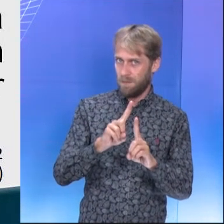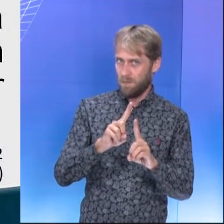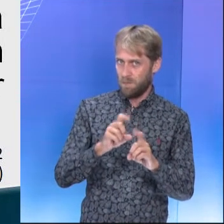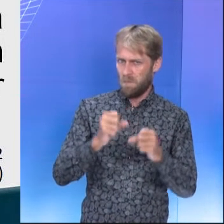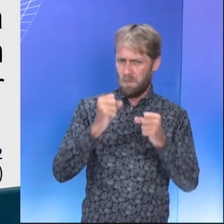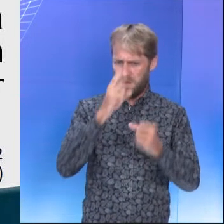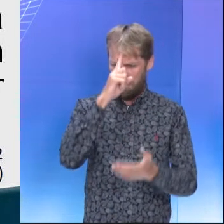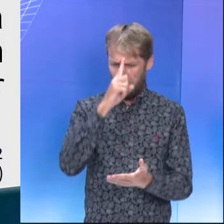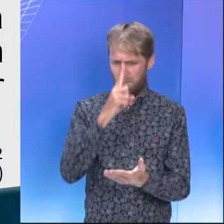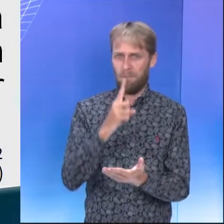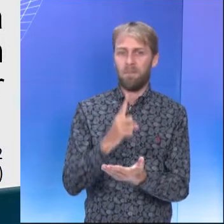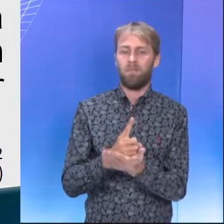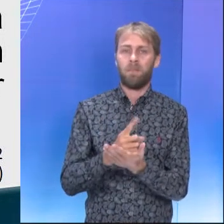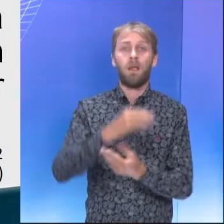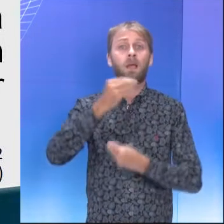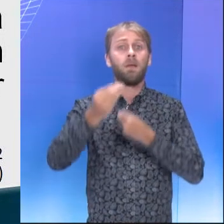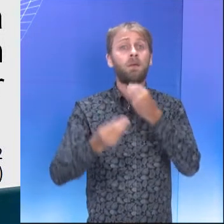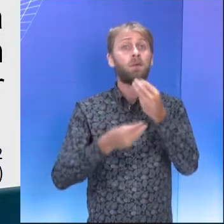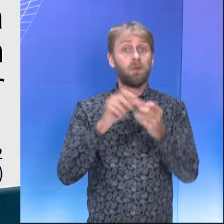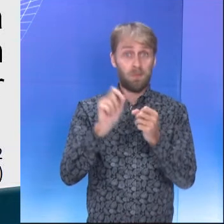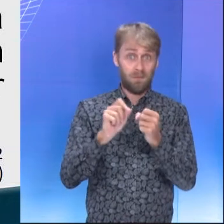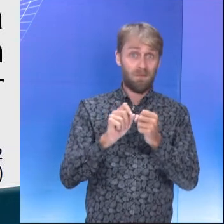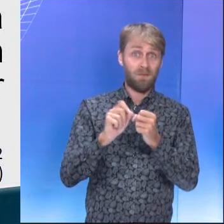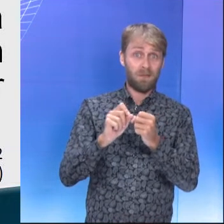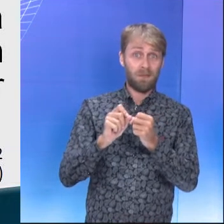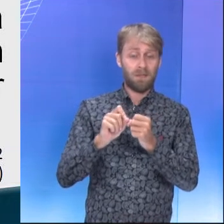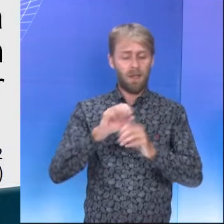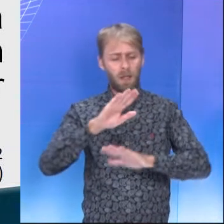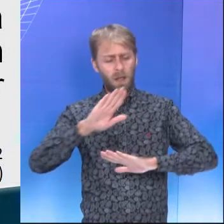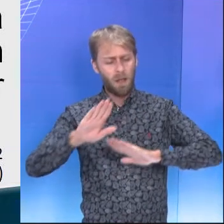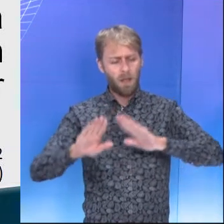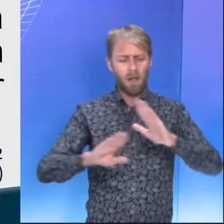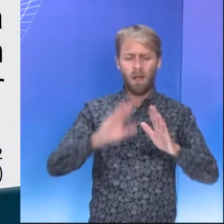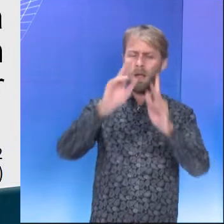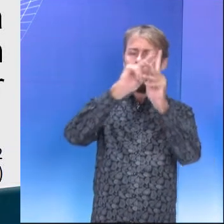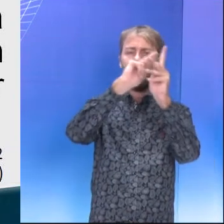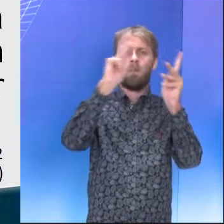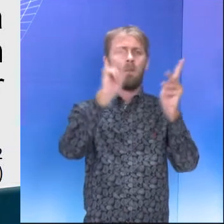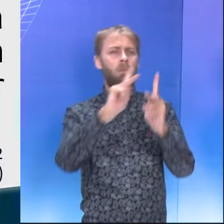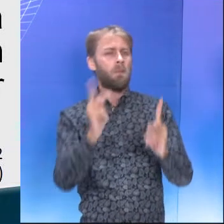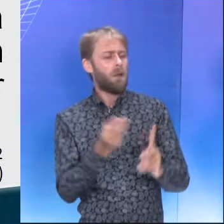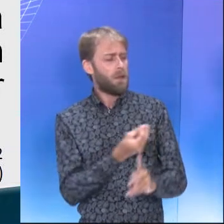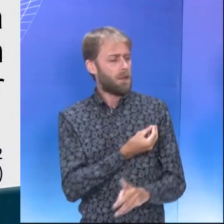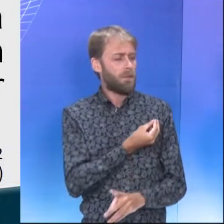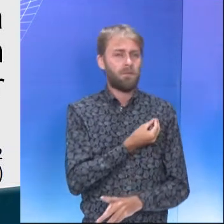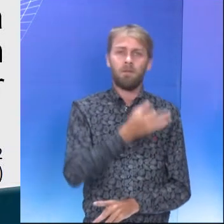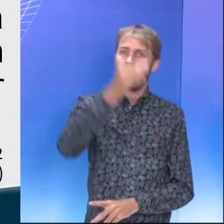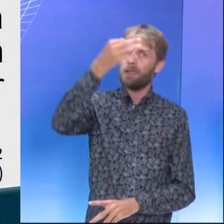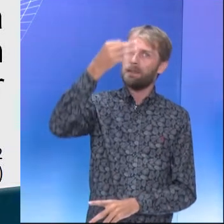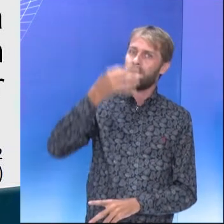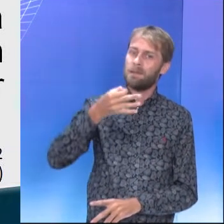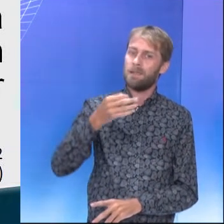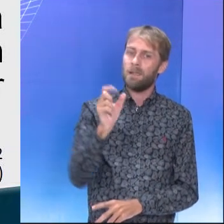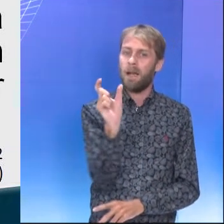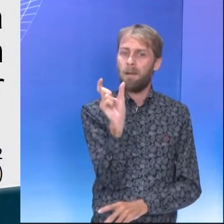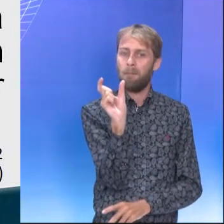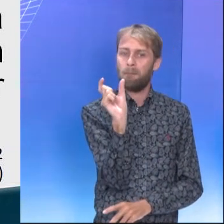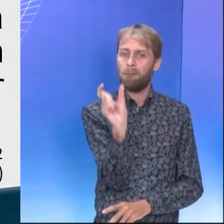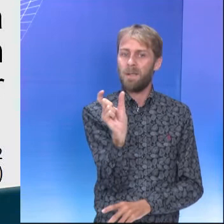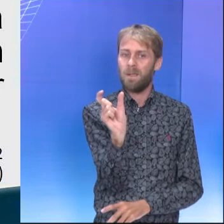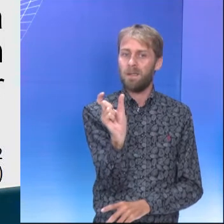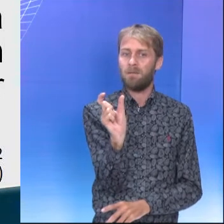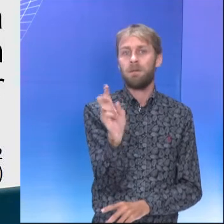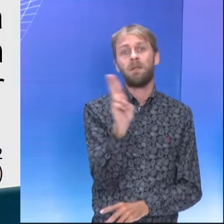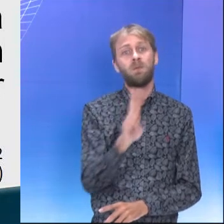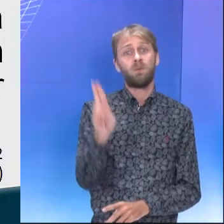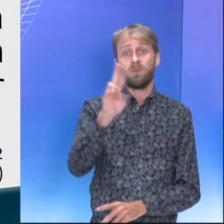chefe detém para realizar sua tarefa de pacificador limitam-se ao uso exclusivo da palavra. Então, a gente está